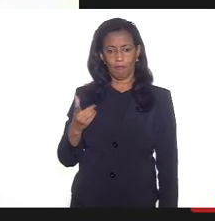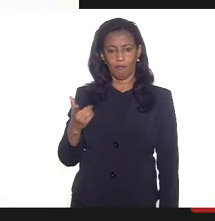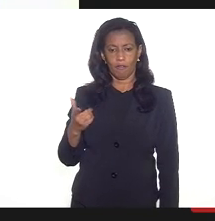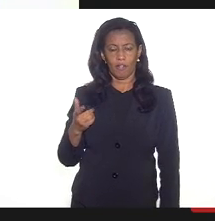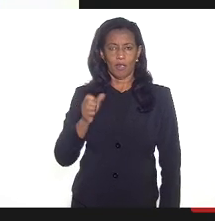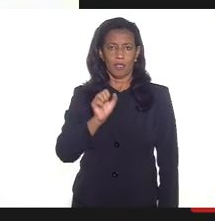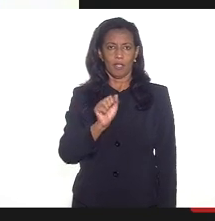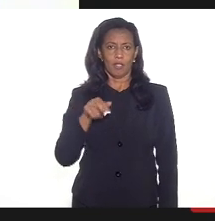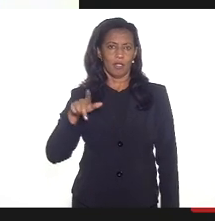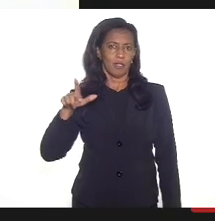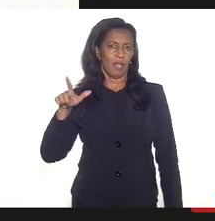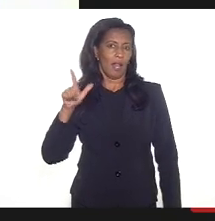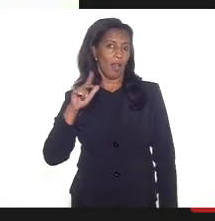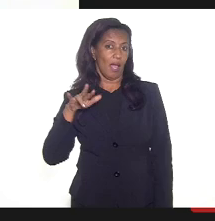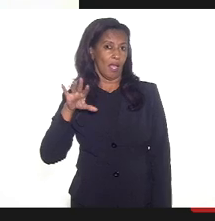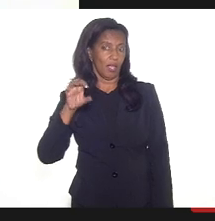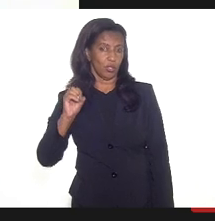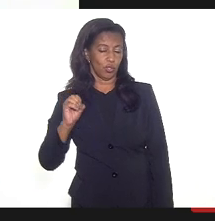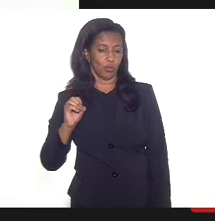Safo de Lésbos,